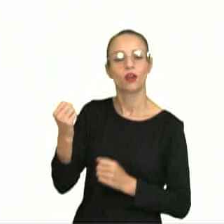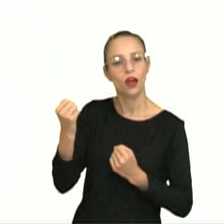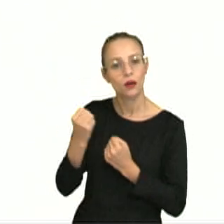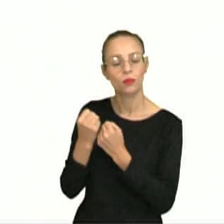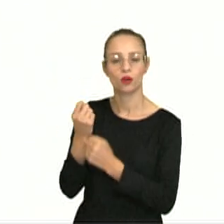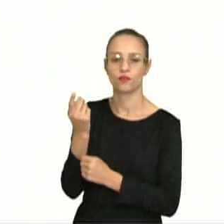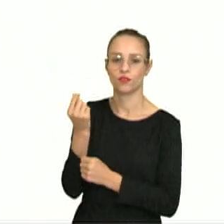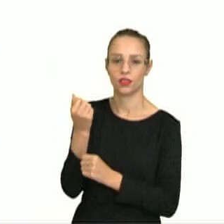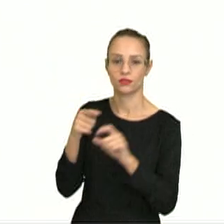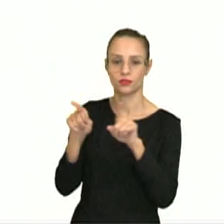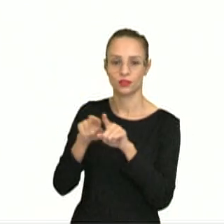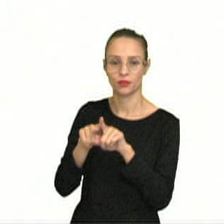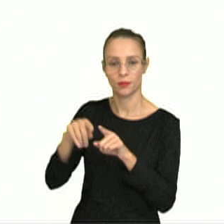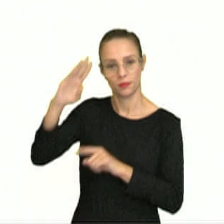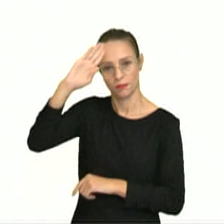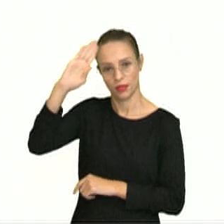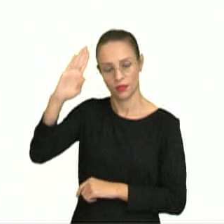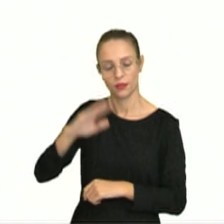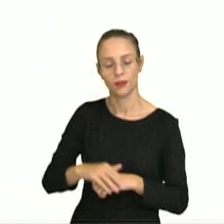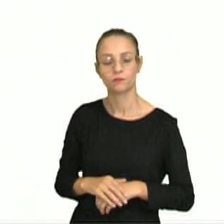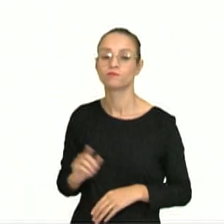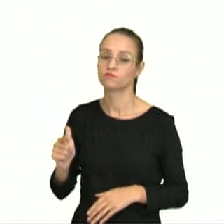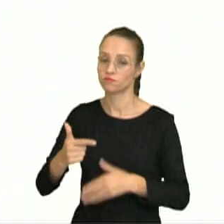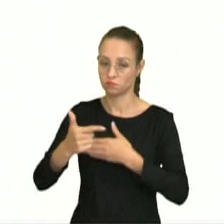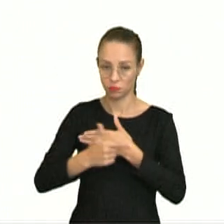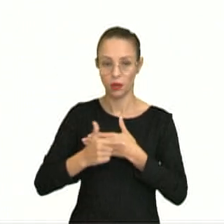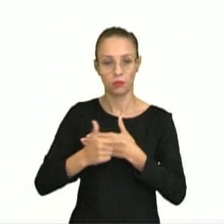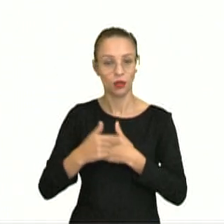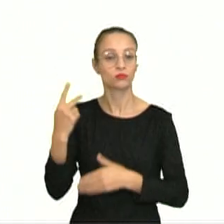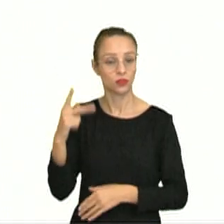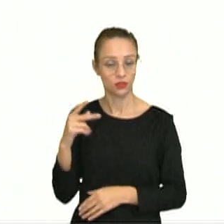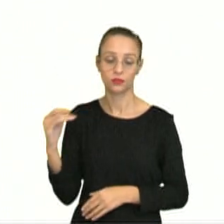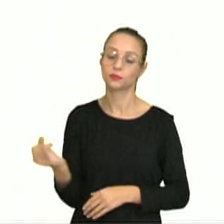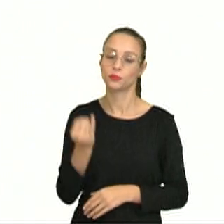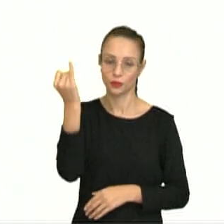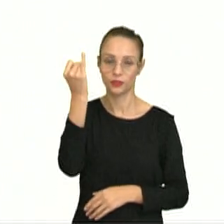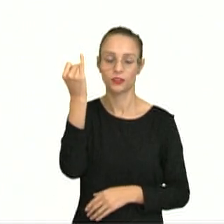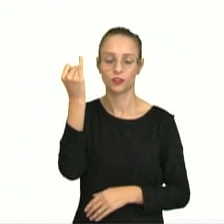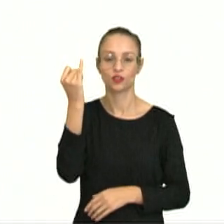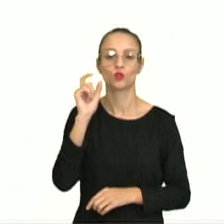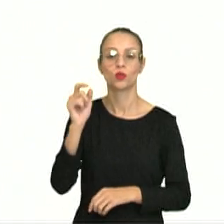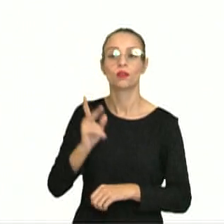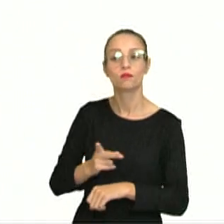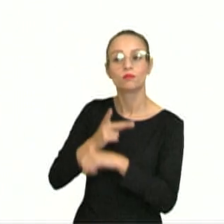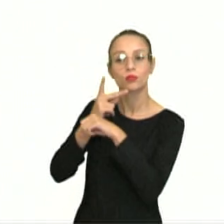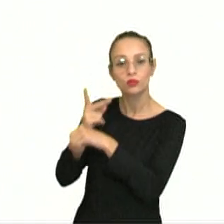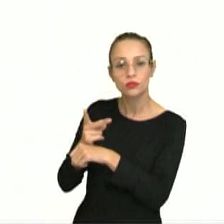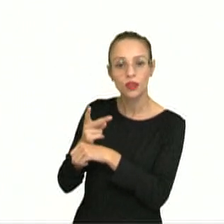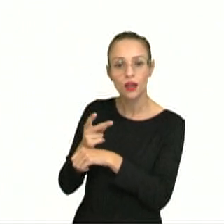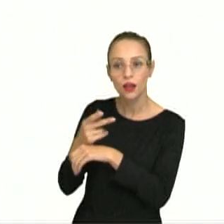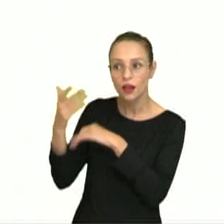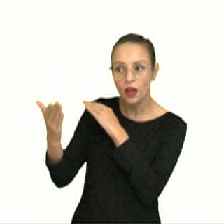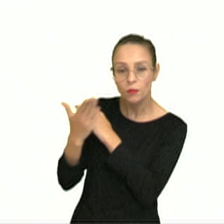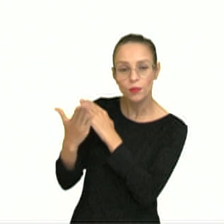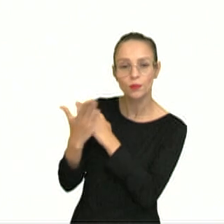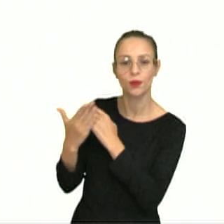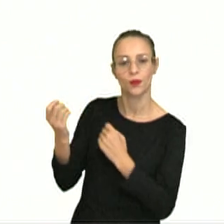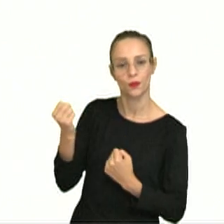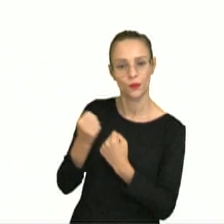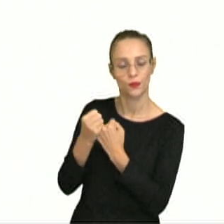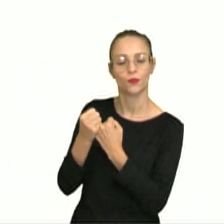e militar. Né? Então ele cumpre essa função bastante importante, né, de buscar auxílio,